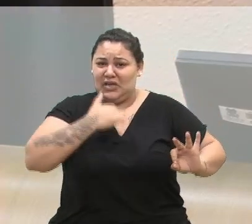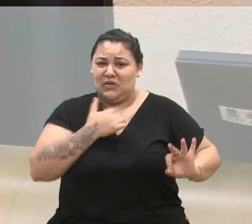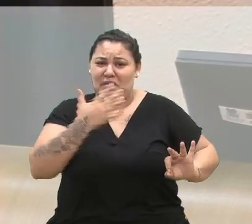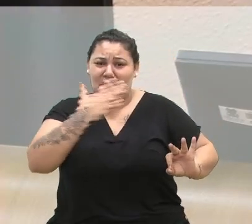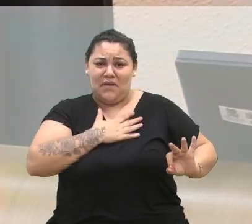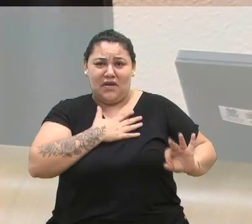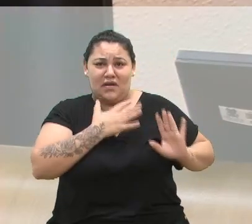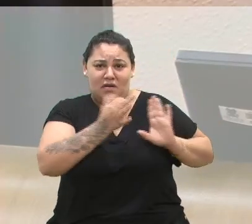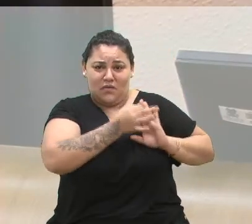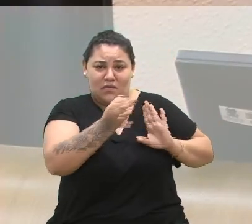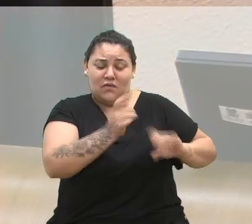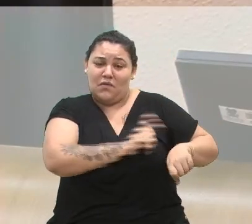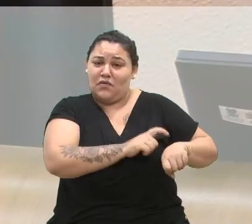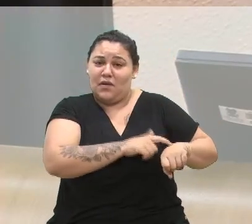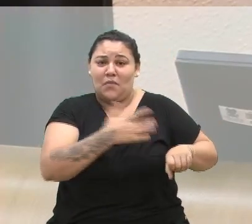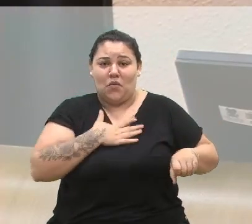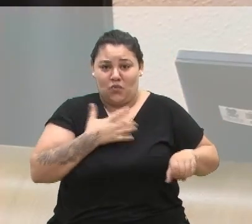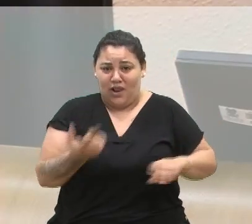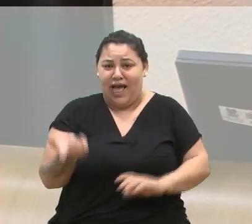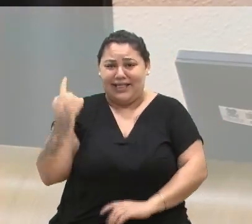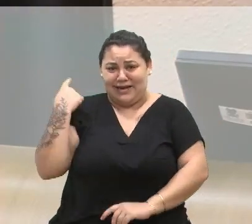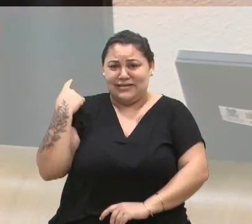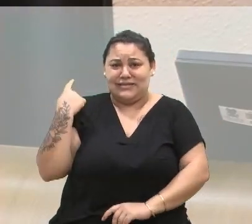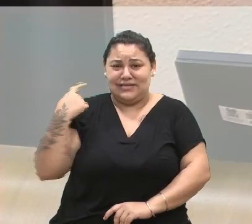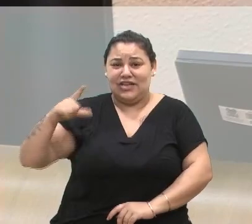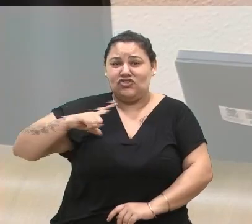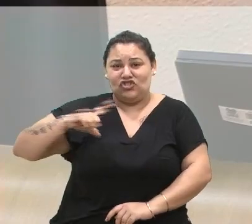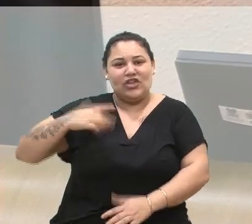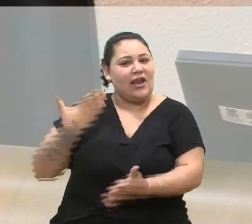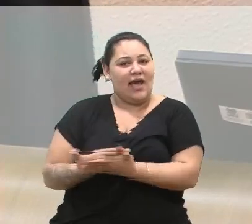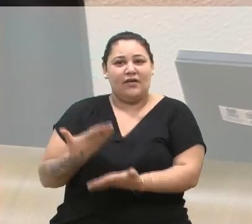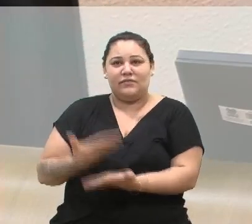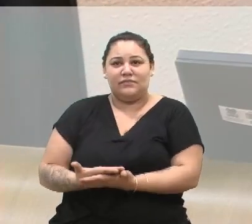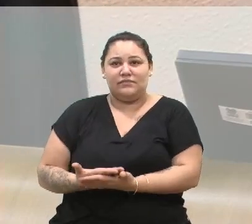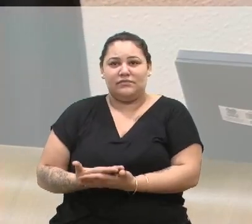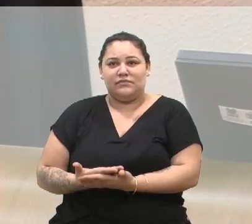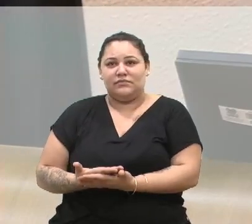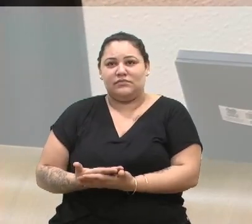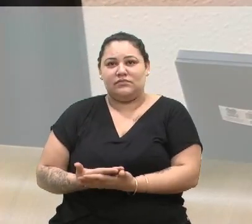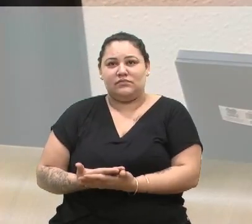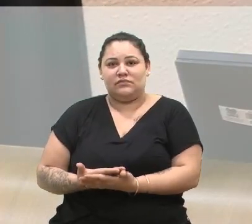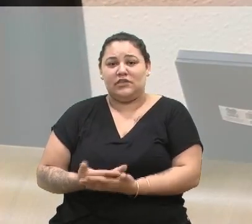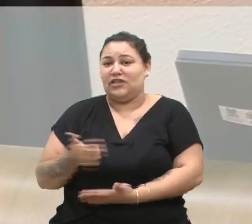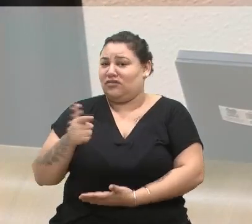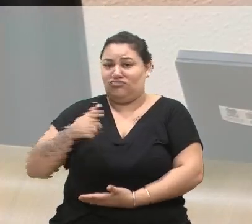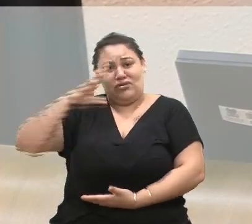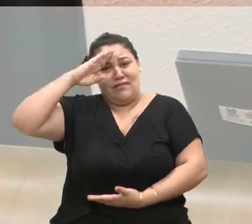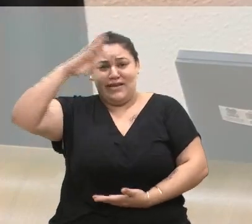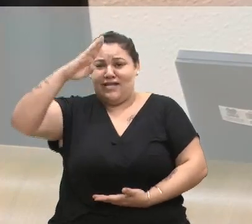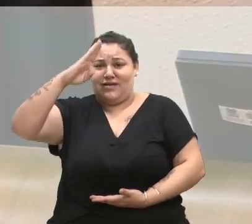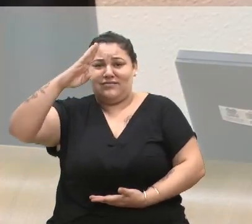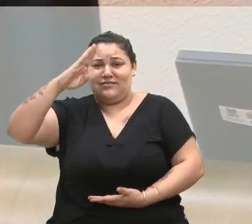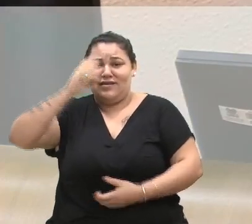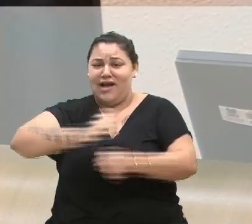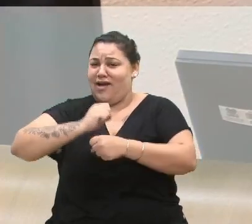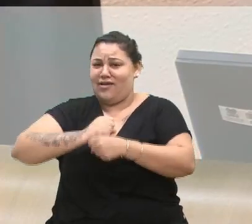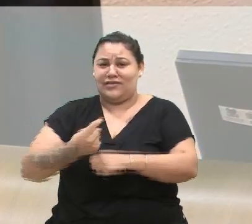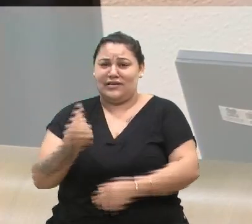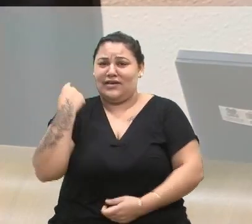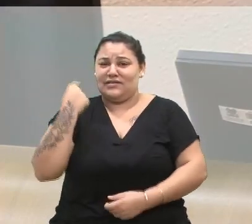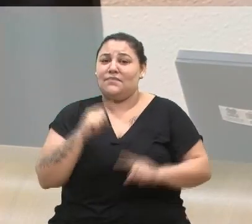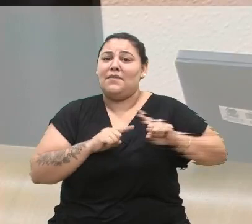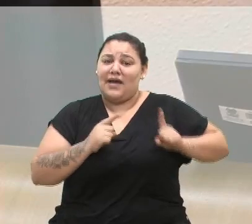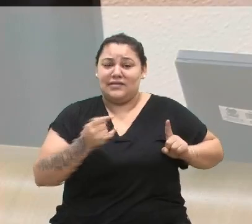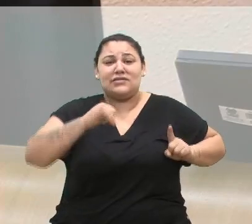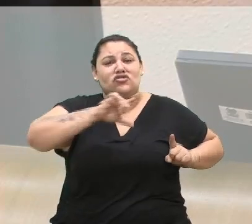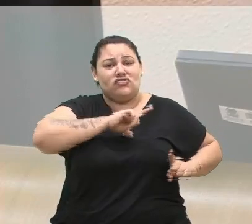do meu tempo, tá? É o que nós tínhamos na sala de aula. E não tinha cívico-militar lá, mas se tivesse, pode ter